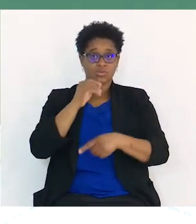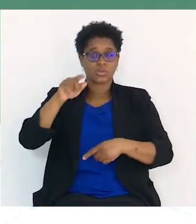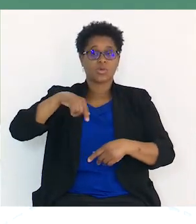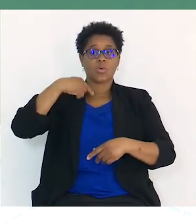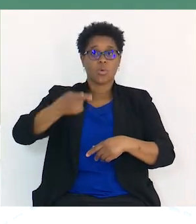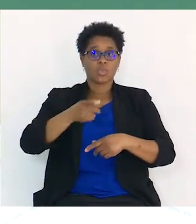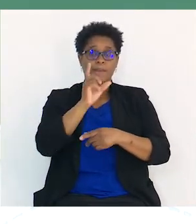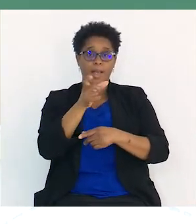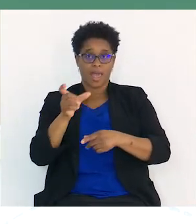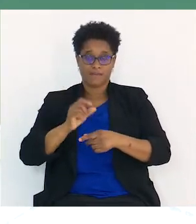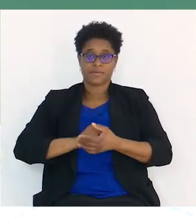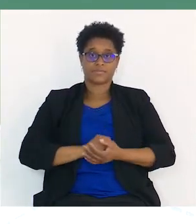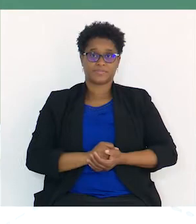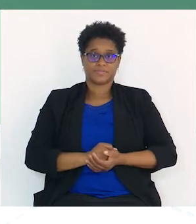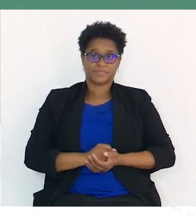outra palavra.